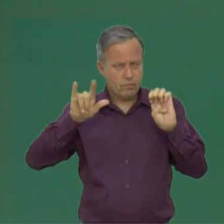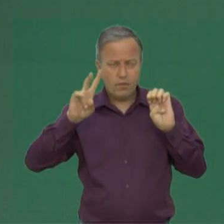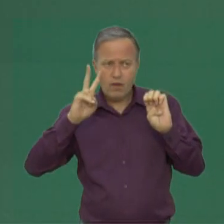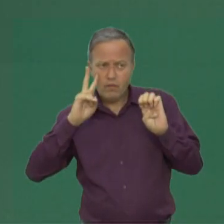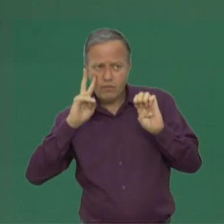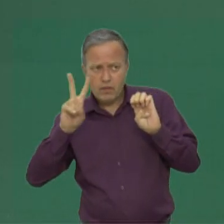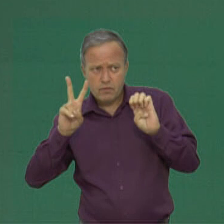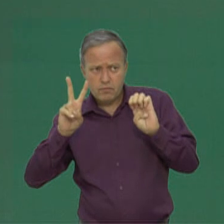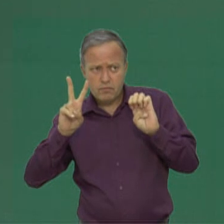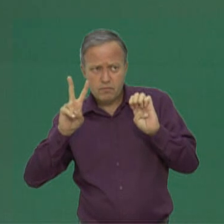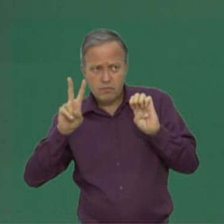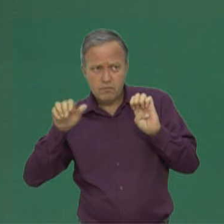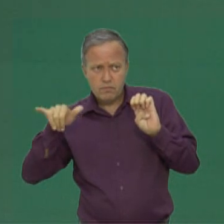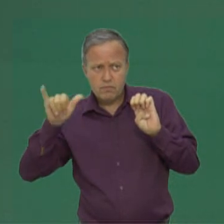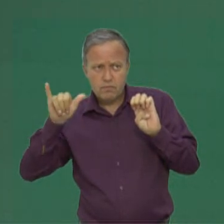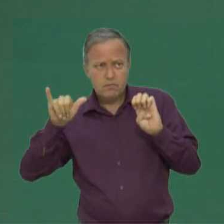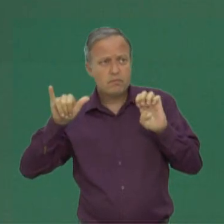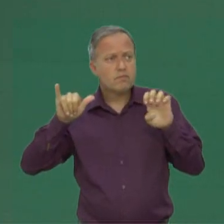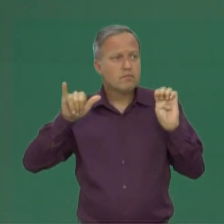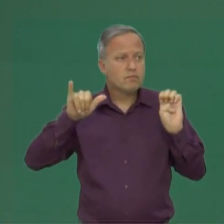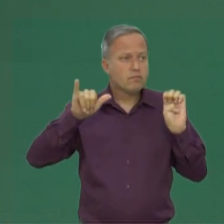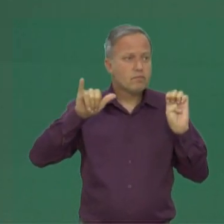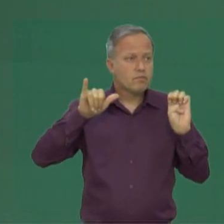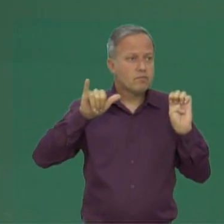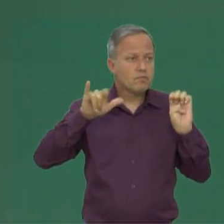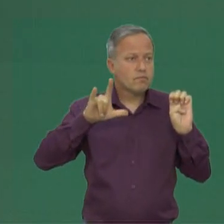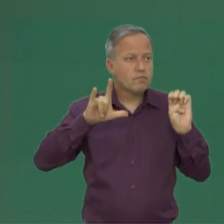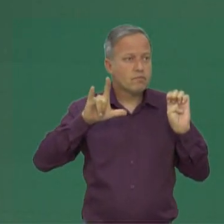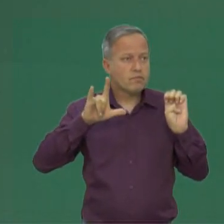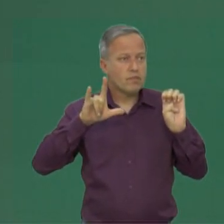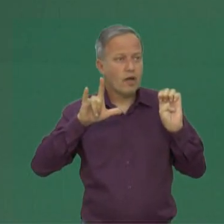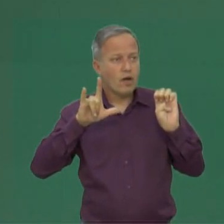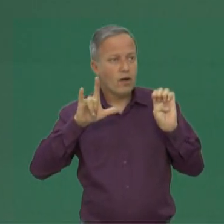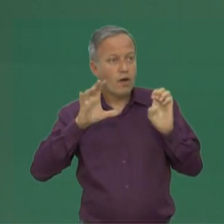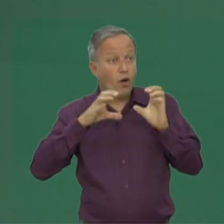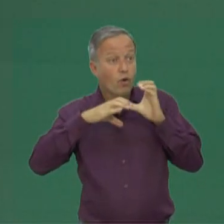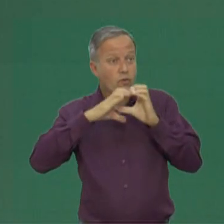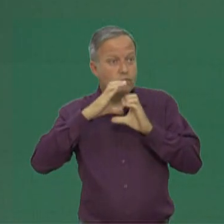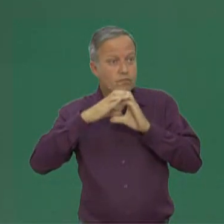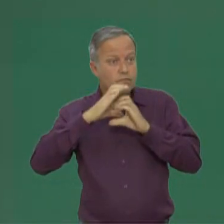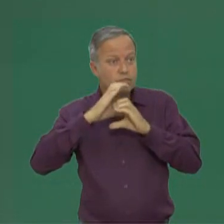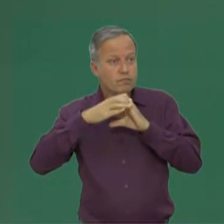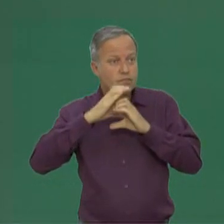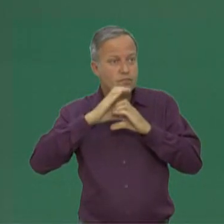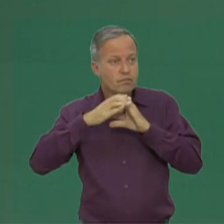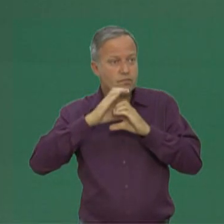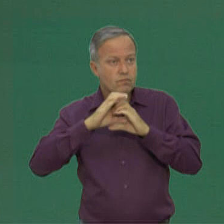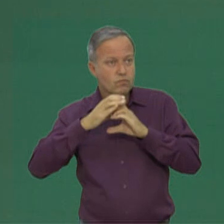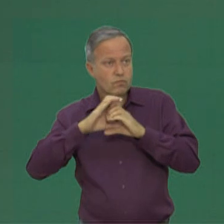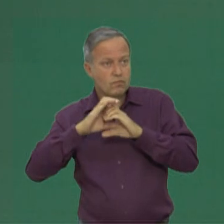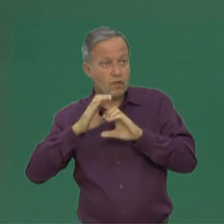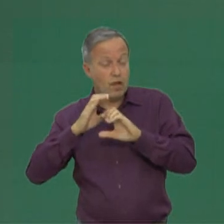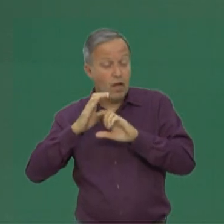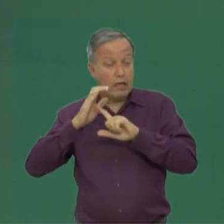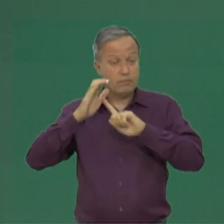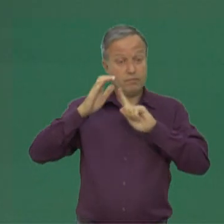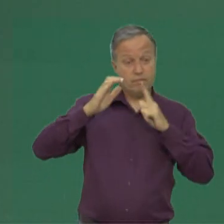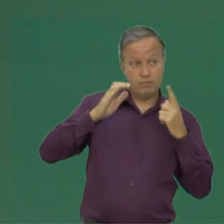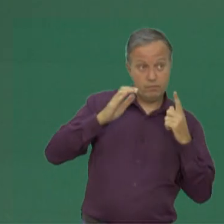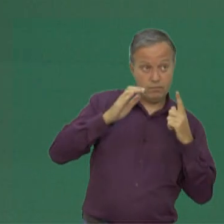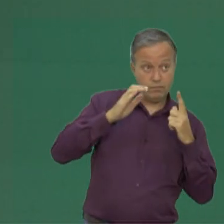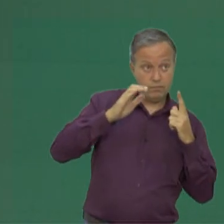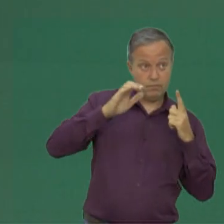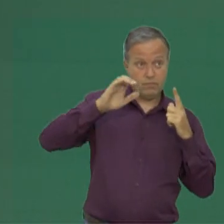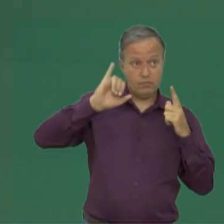outros, o E. Tá? La conjunción Y delante de I ou HI